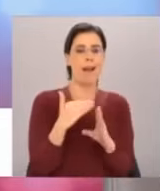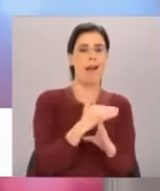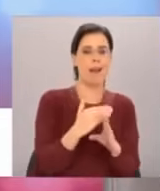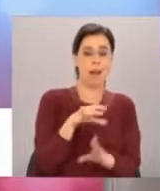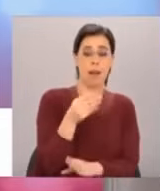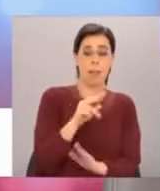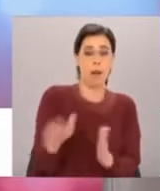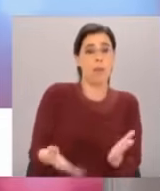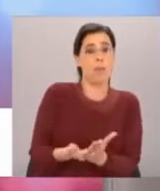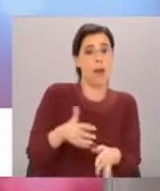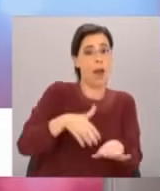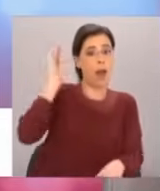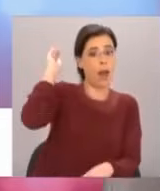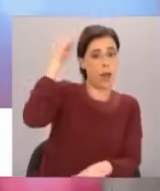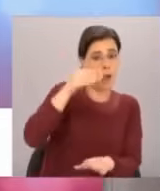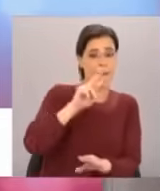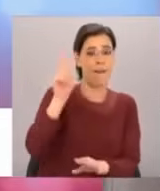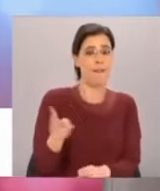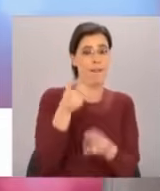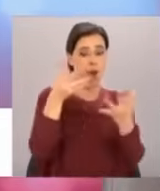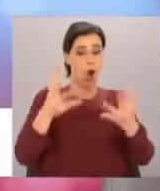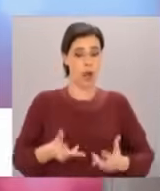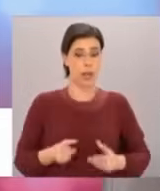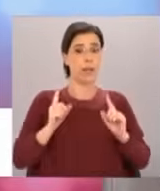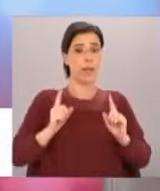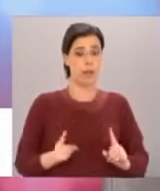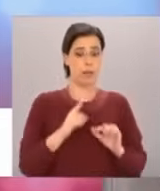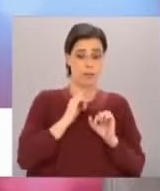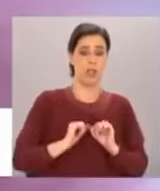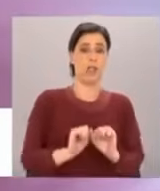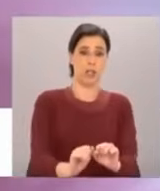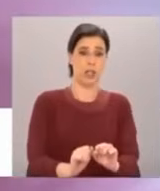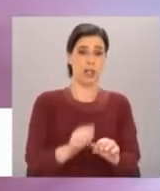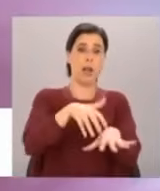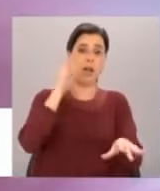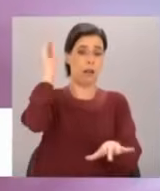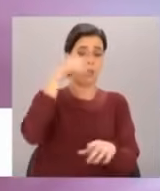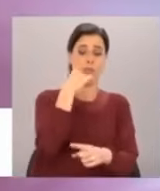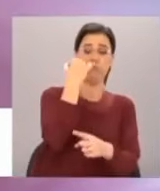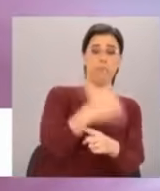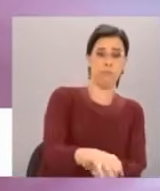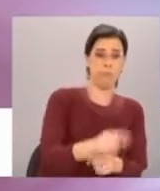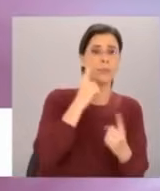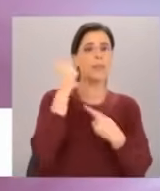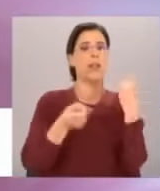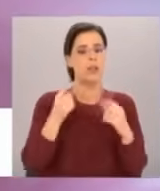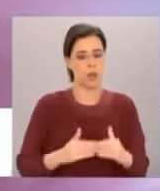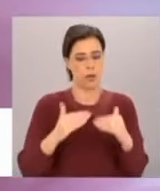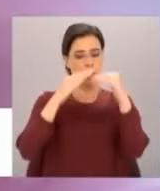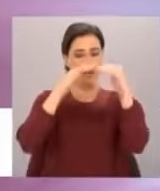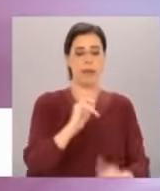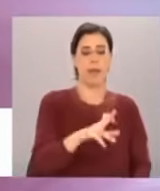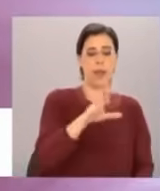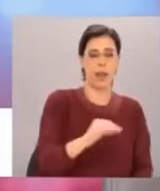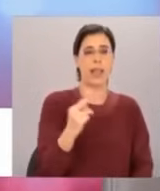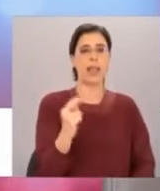média e o pano propôs à Assembleia da República em dois orçamentos consecutivos foi rejeitado precisamente na Assembleia da República a revisão dos com a jusrs